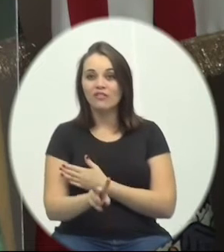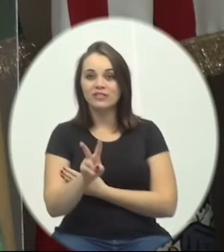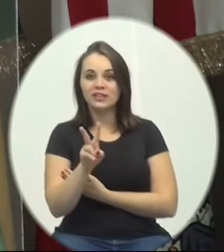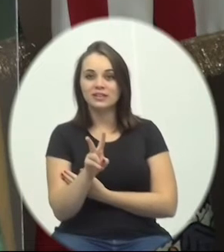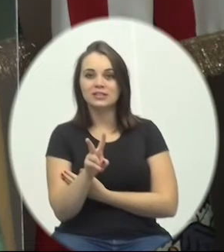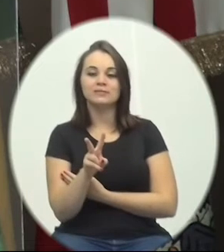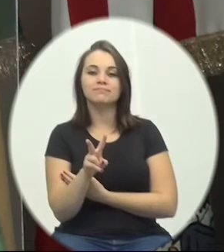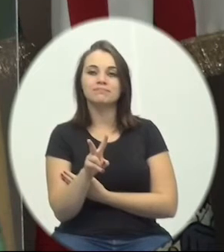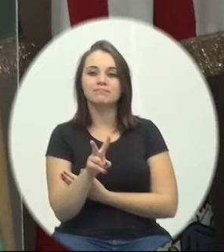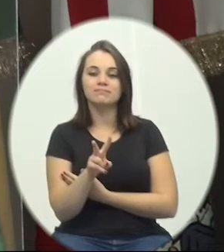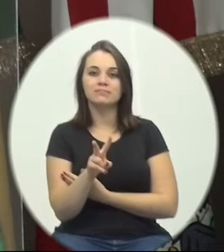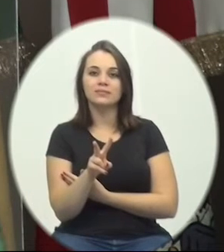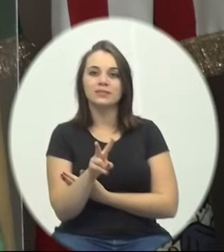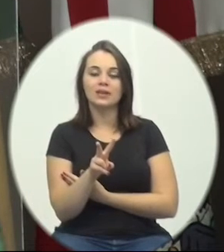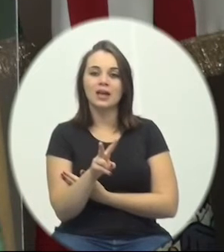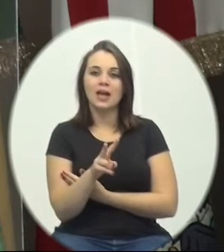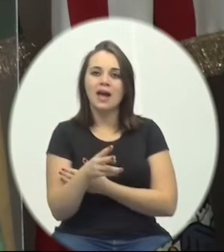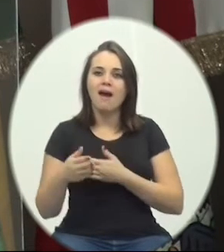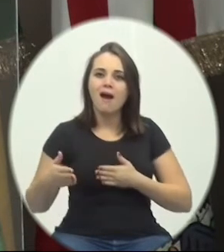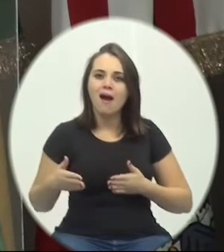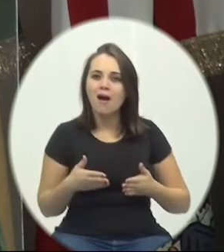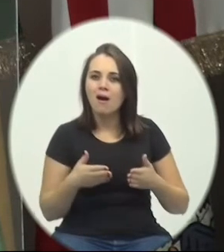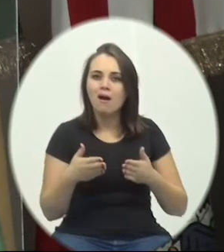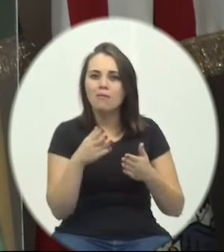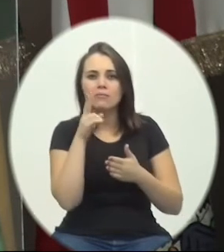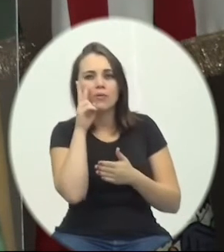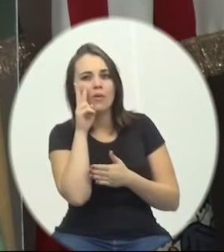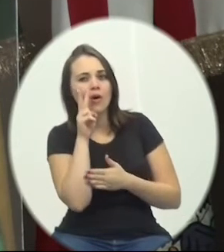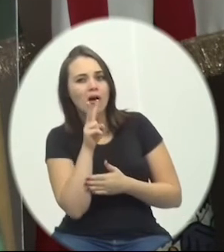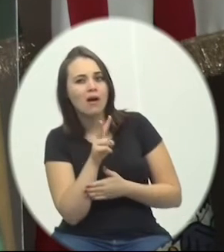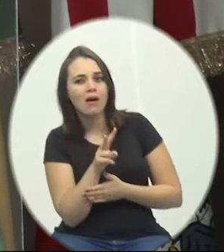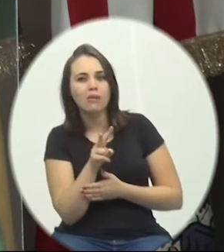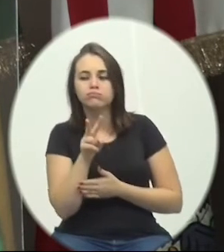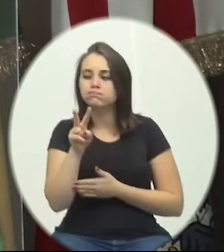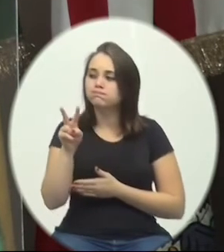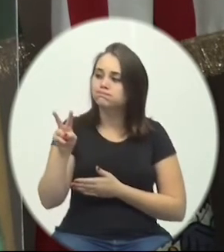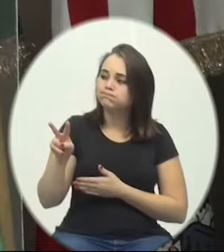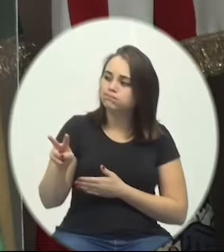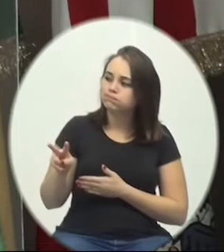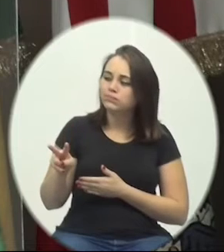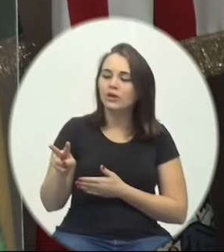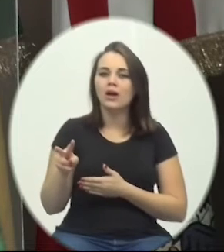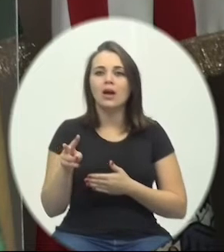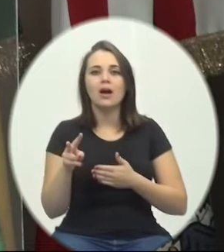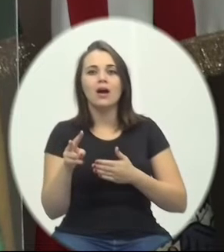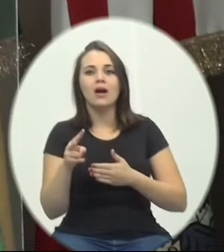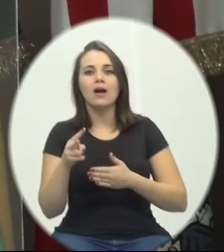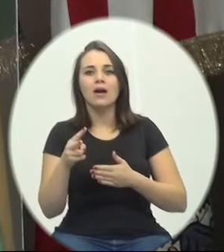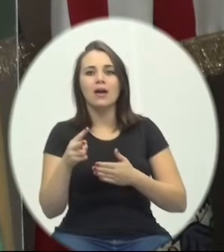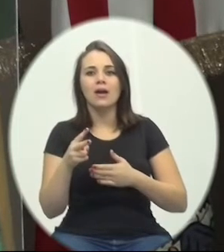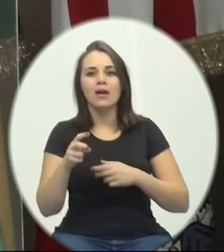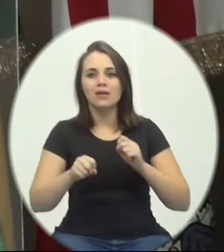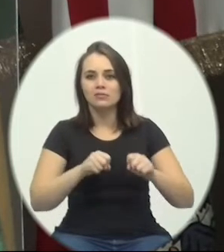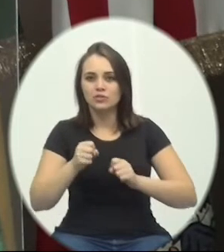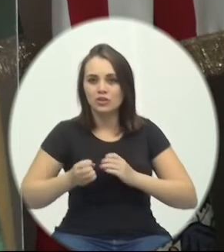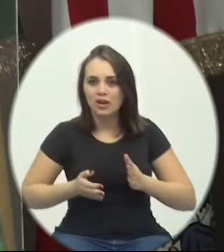E no caminho, comecei a avaliar, né, as questões de via rápida, da